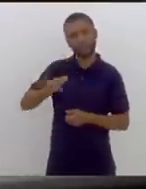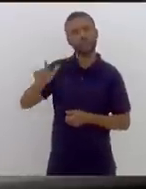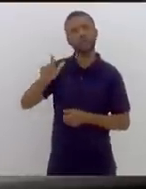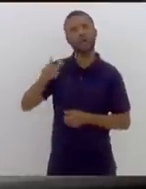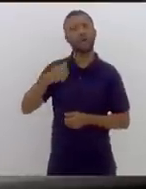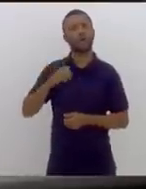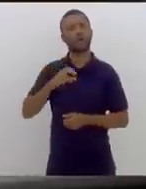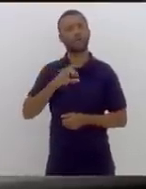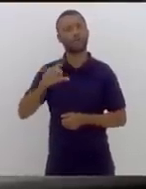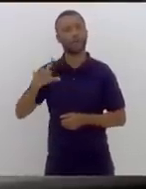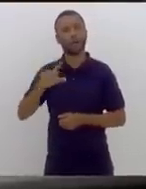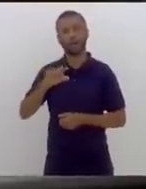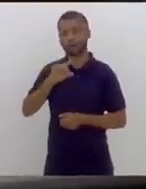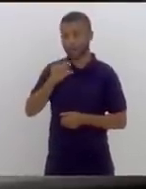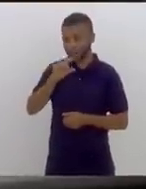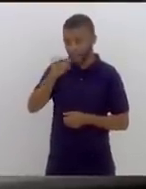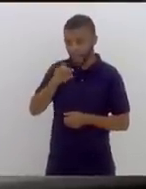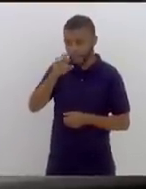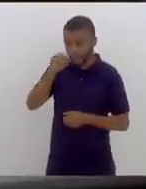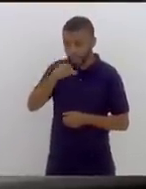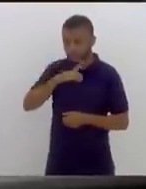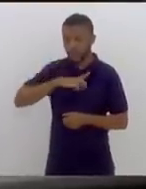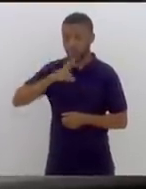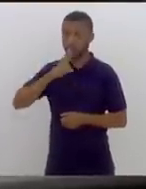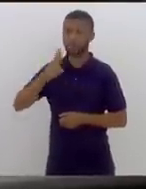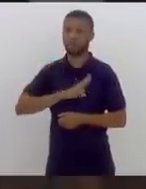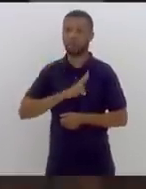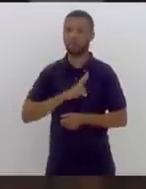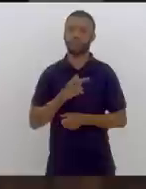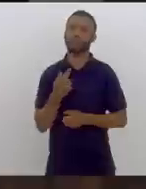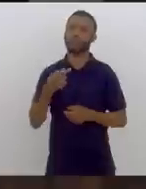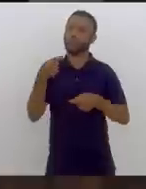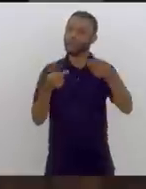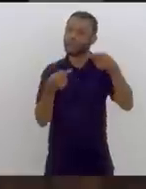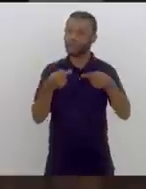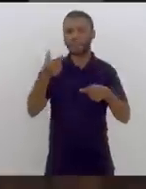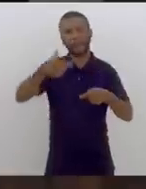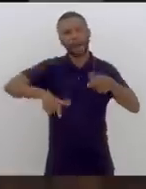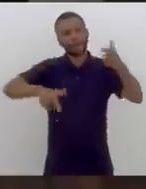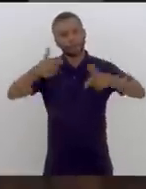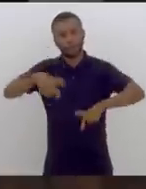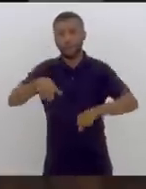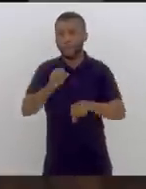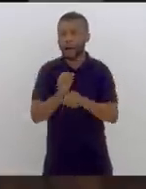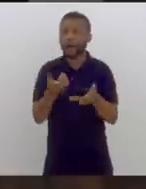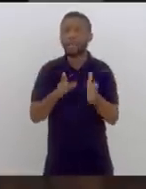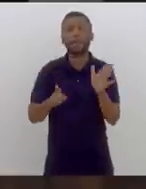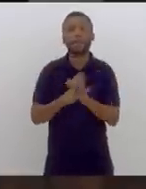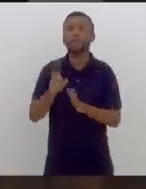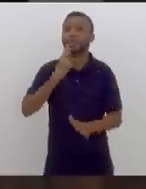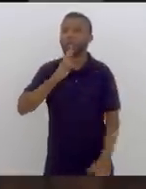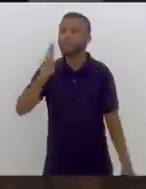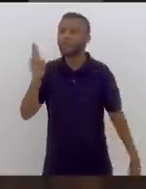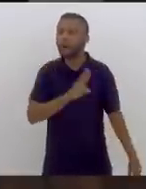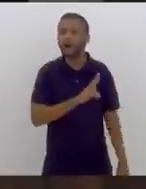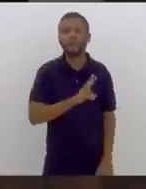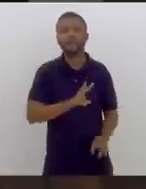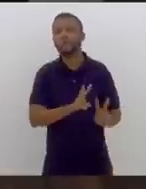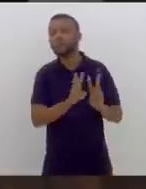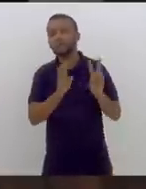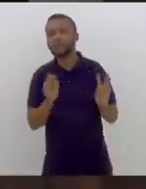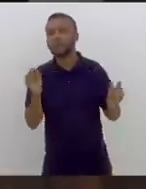José Ramos que venham com respostas que aí nós não vamos ter que debater mais nós vamos parar aqui e perguntar qual é a resposta que tem sobre isso